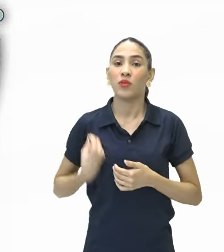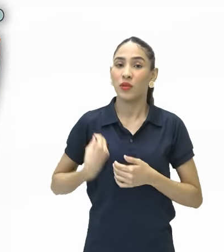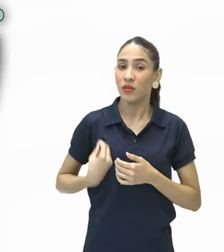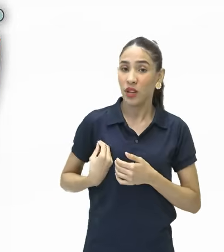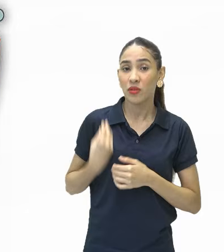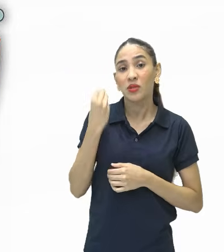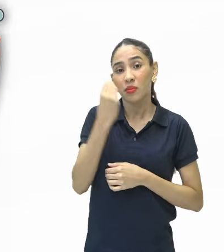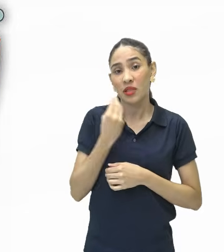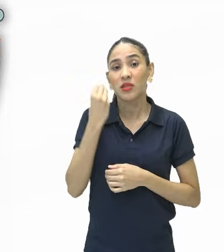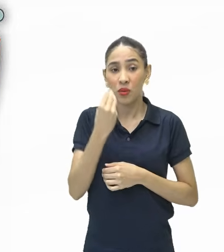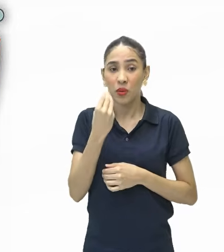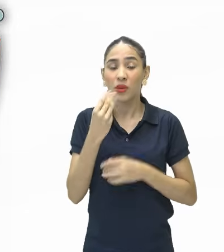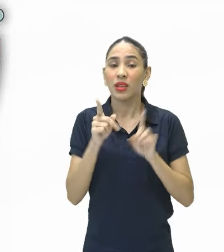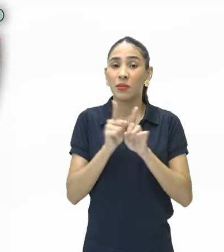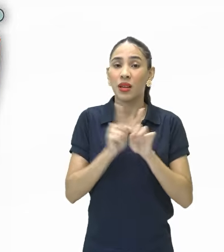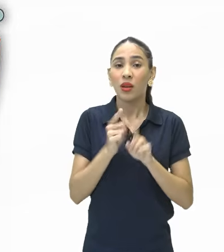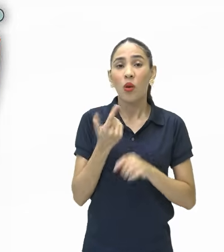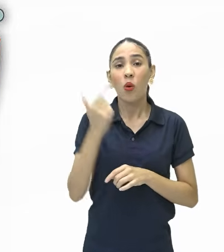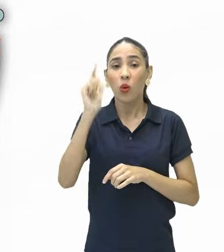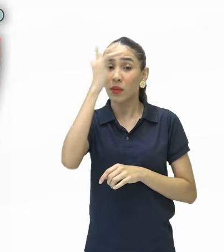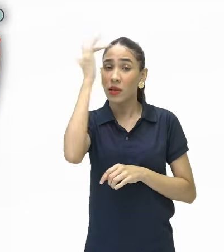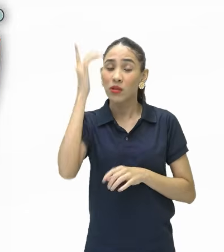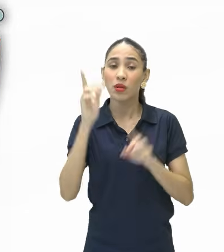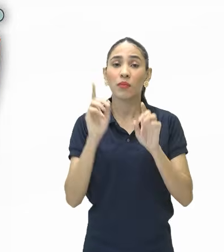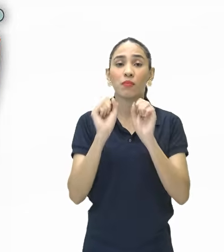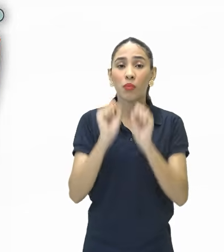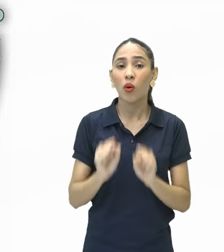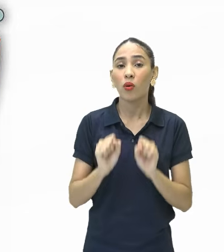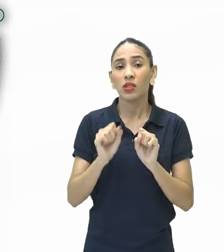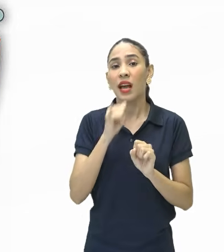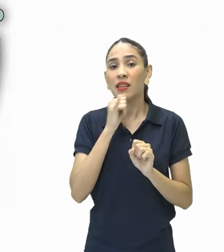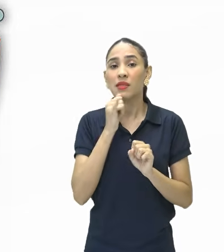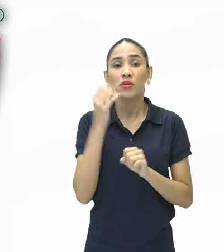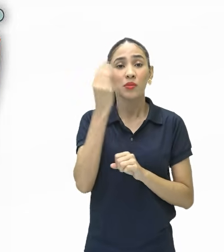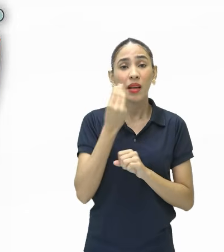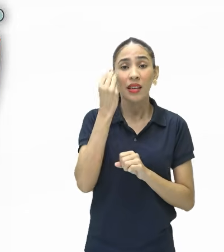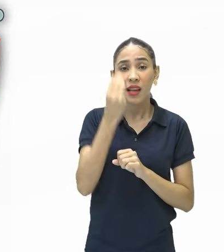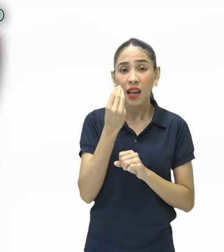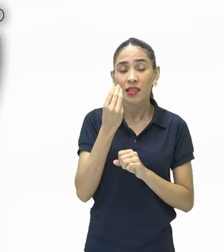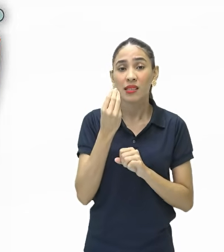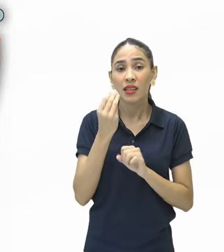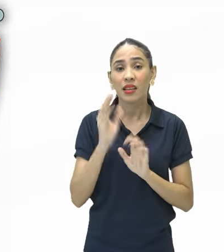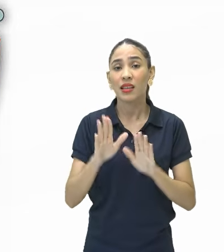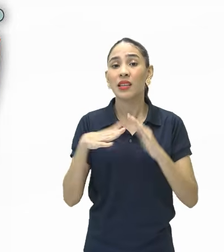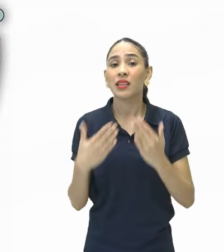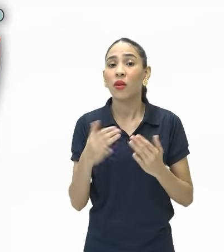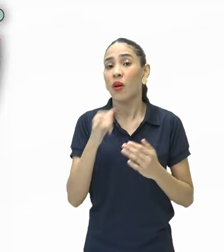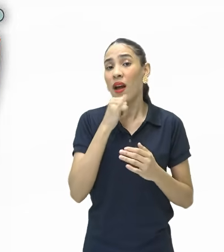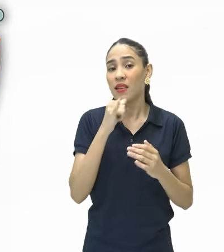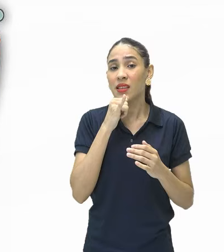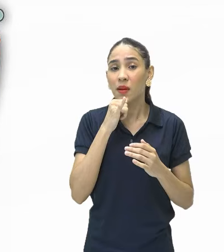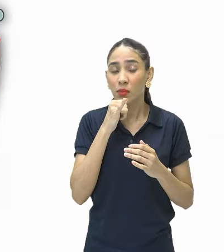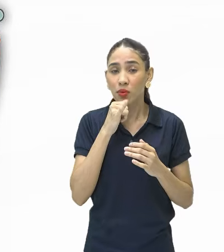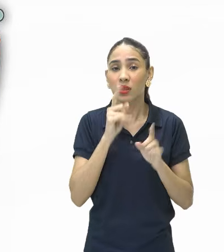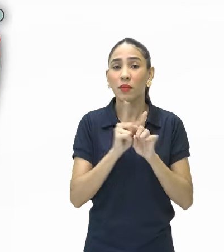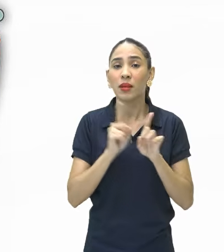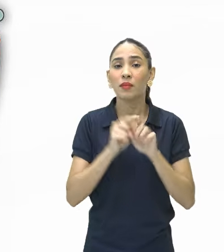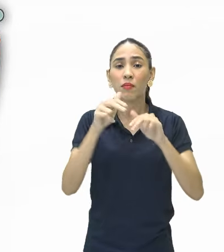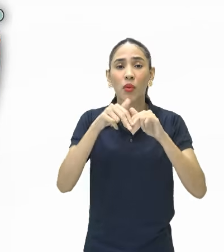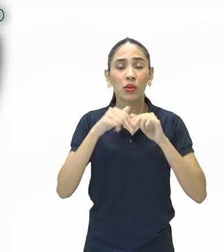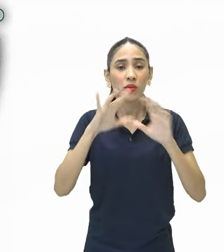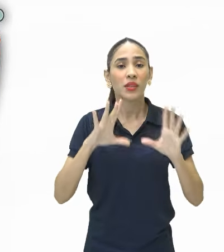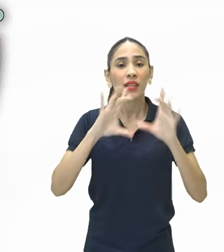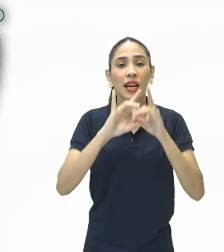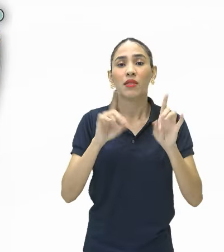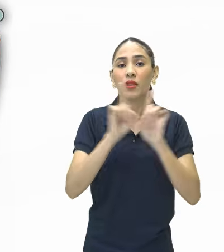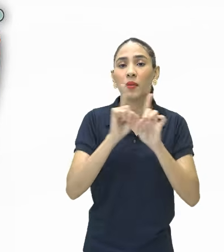ela experienciou, que outra pessoa pode não ter vivido essa experiência. Então, por isso que está